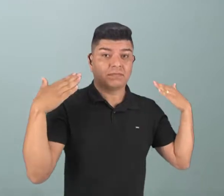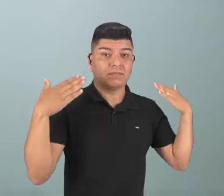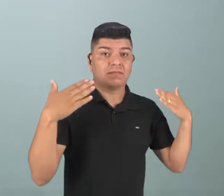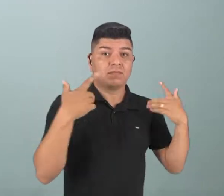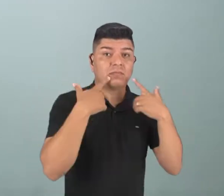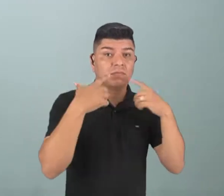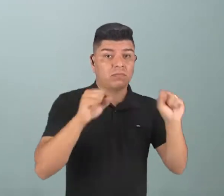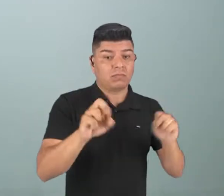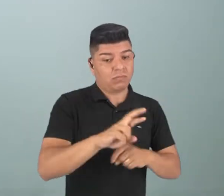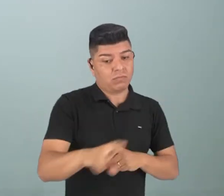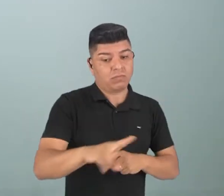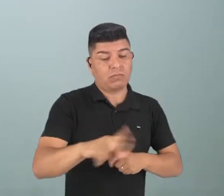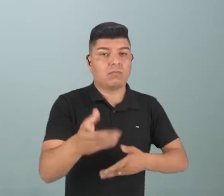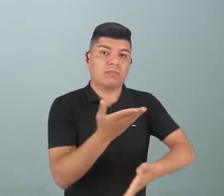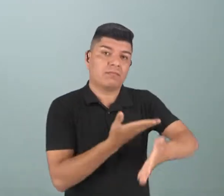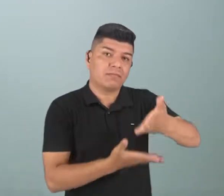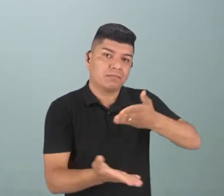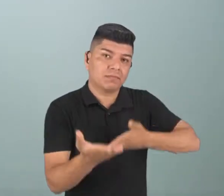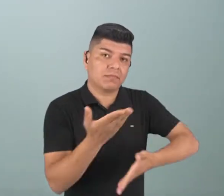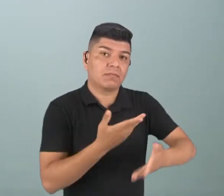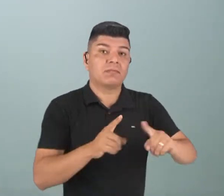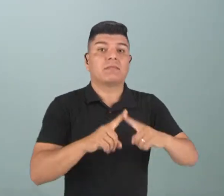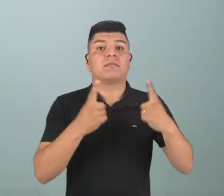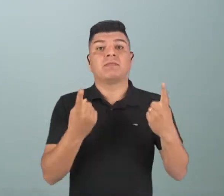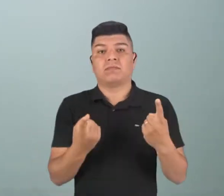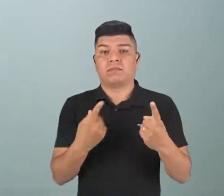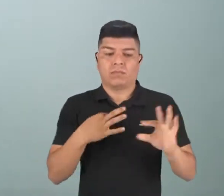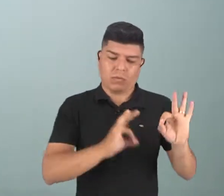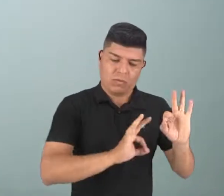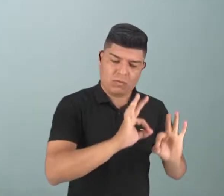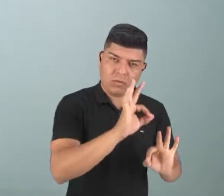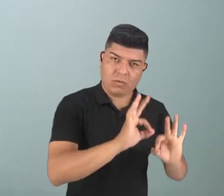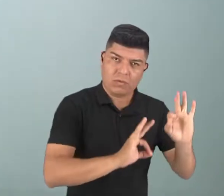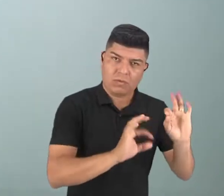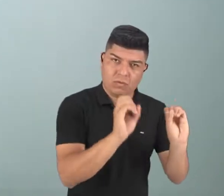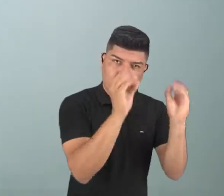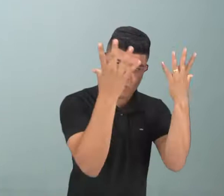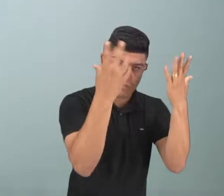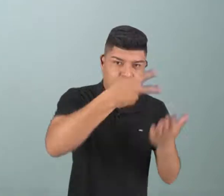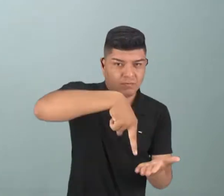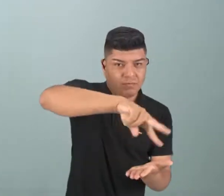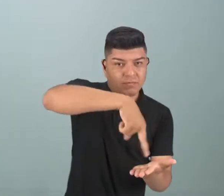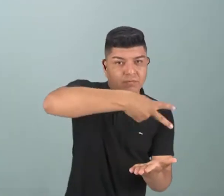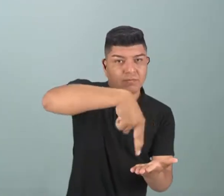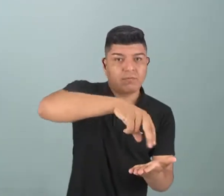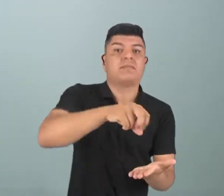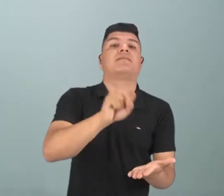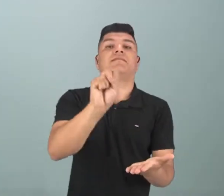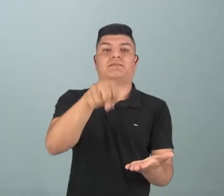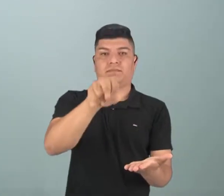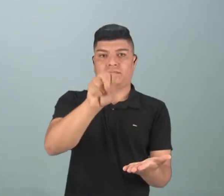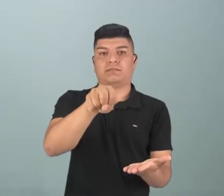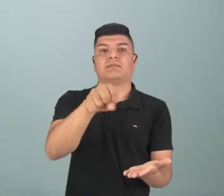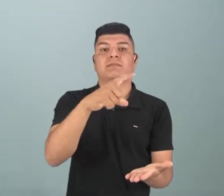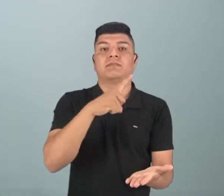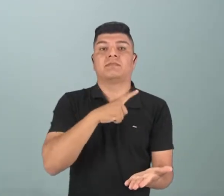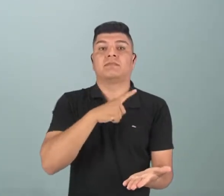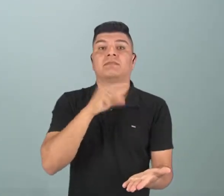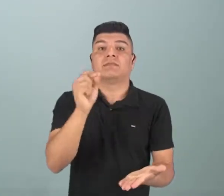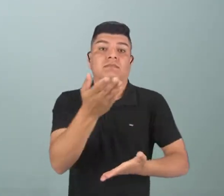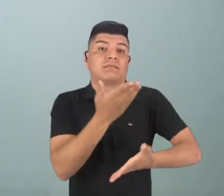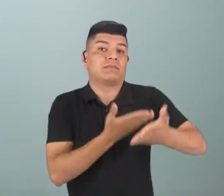uma linguagem de transmissão. Mas quando você monta um espetáculo de dança, aí sim, você